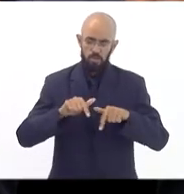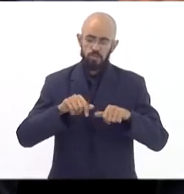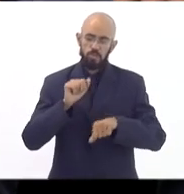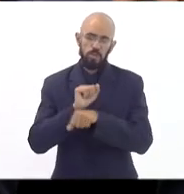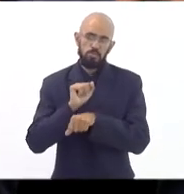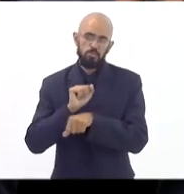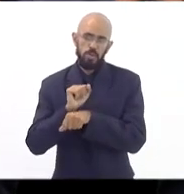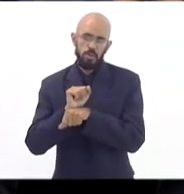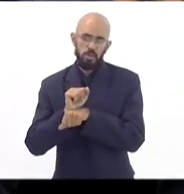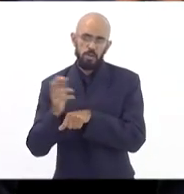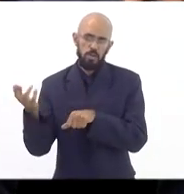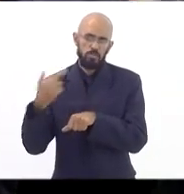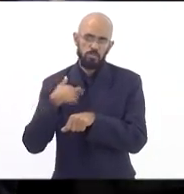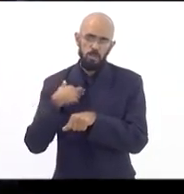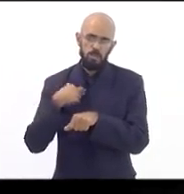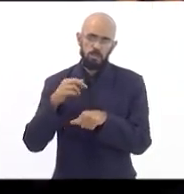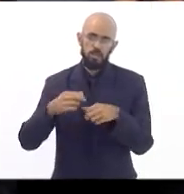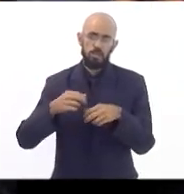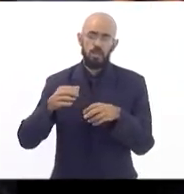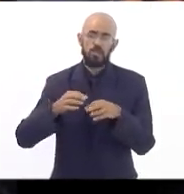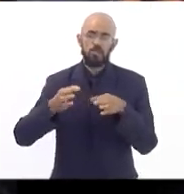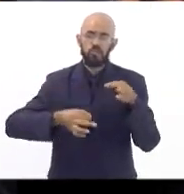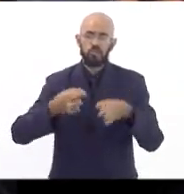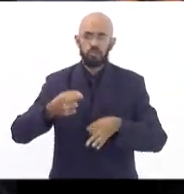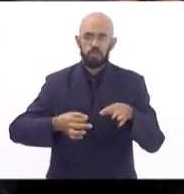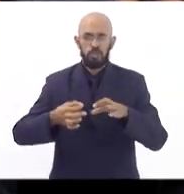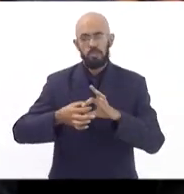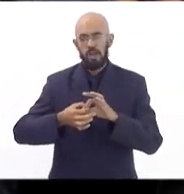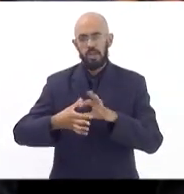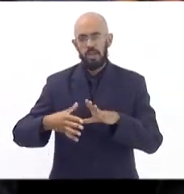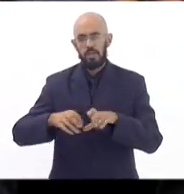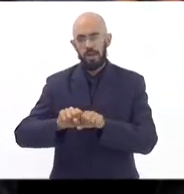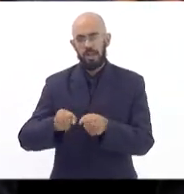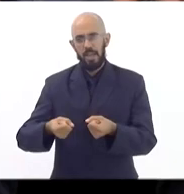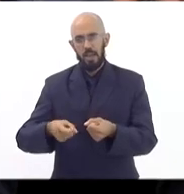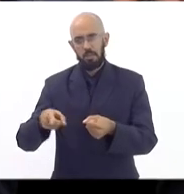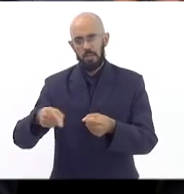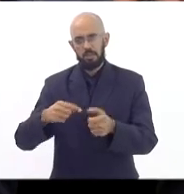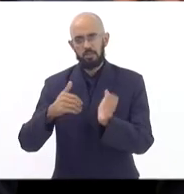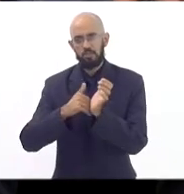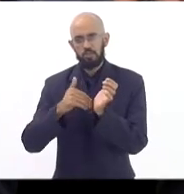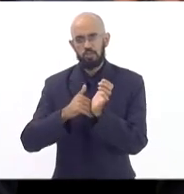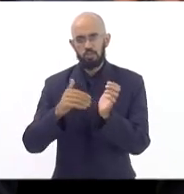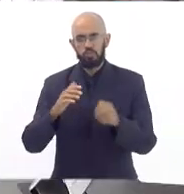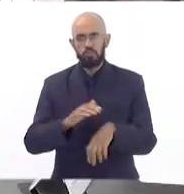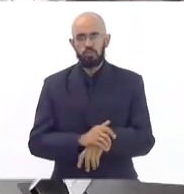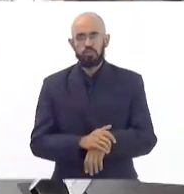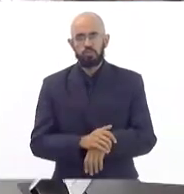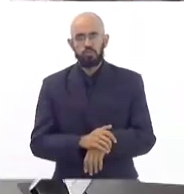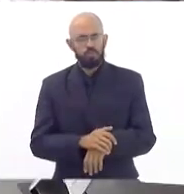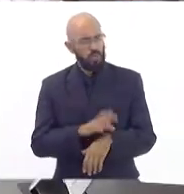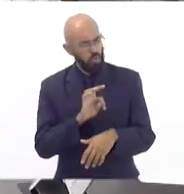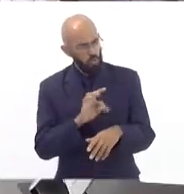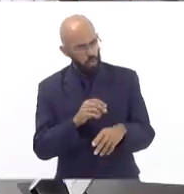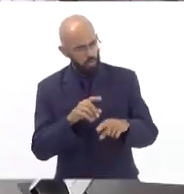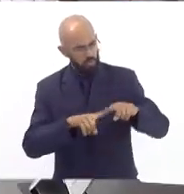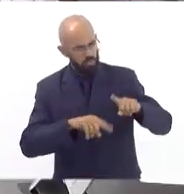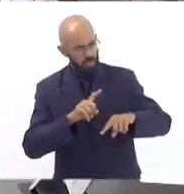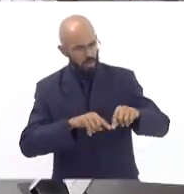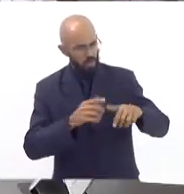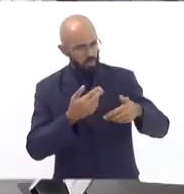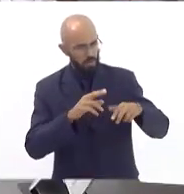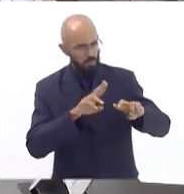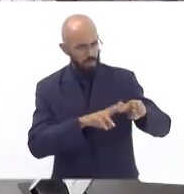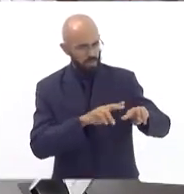ao deferimento pela justiça da quebra de sigilo para que a gente passa analisar e assim avançar Ainda mais nessa investigação todo esse material apreendido e está aguardando